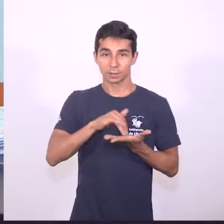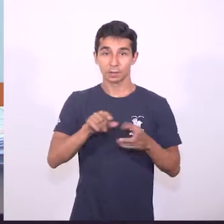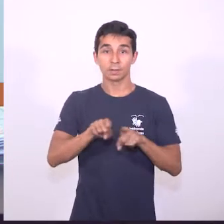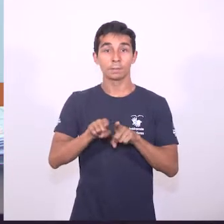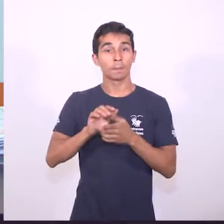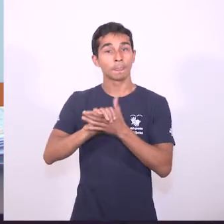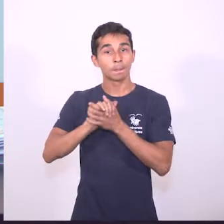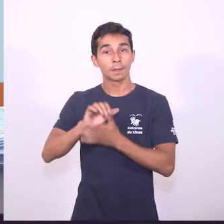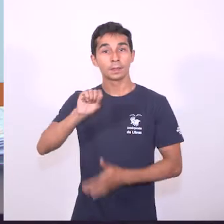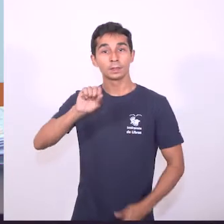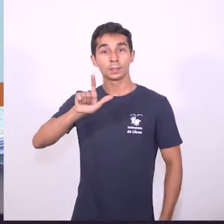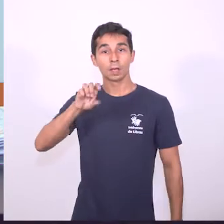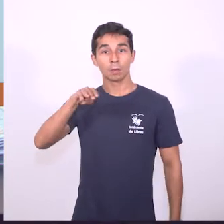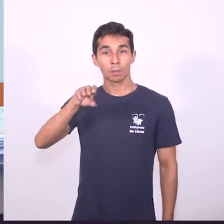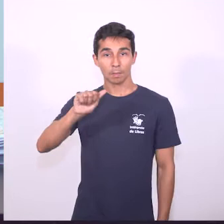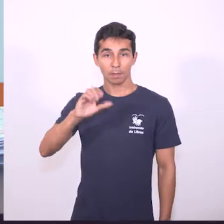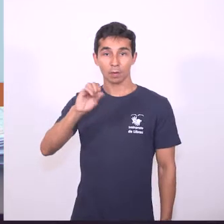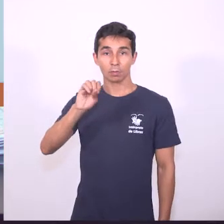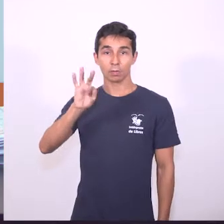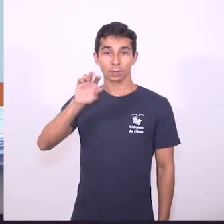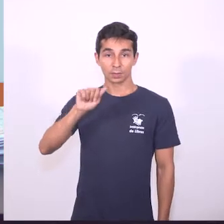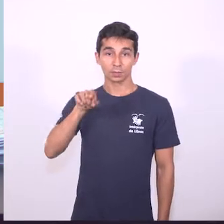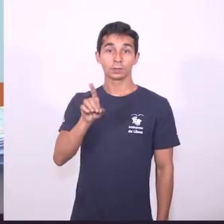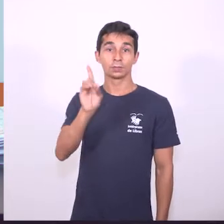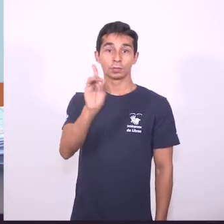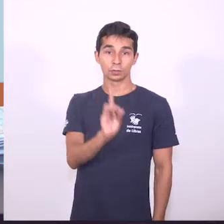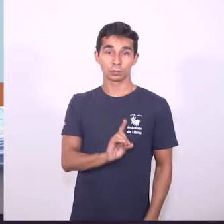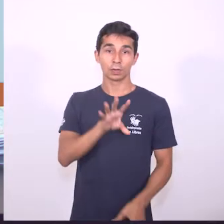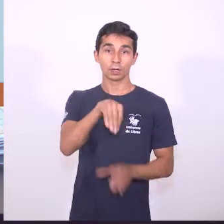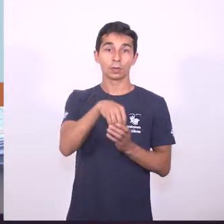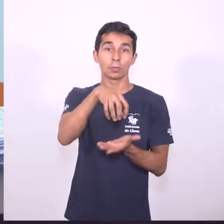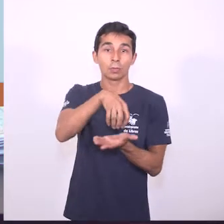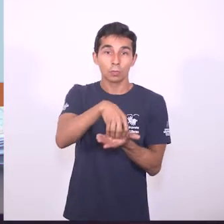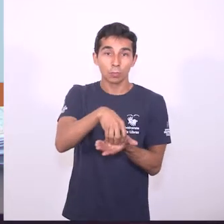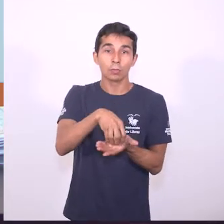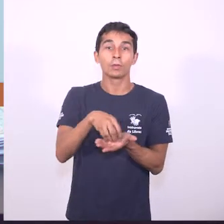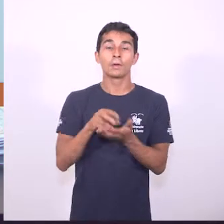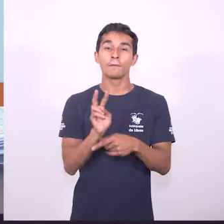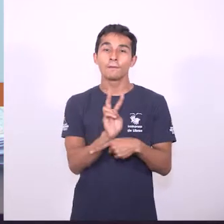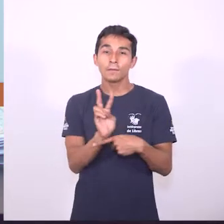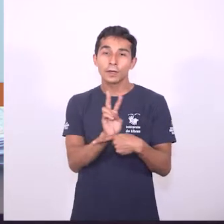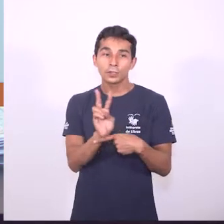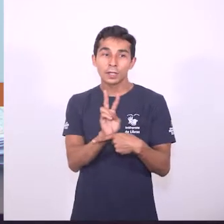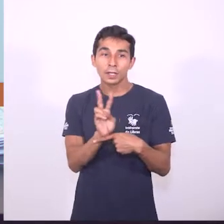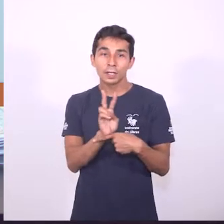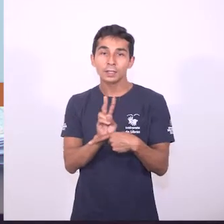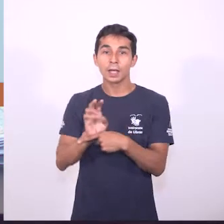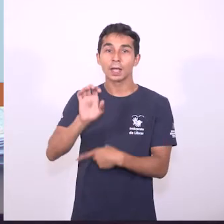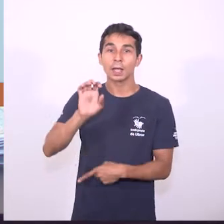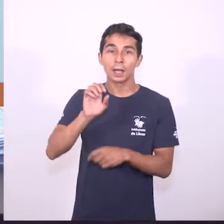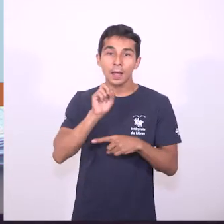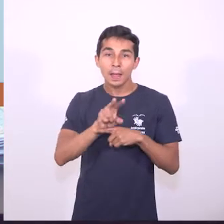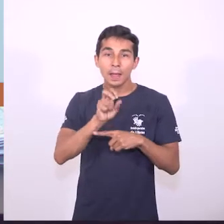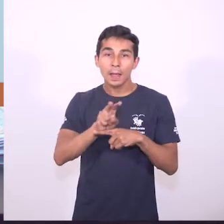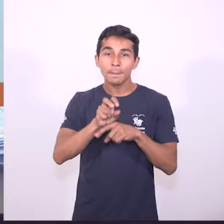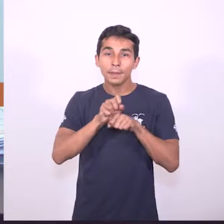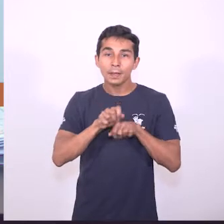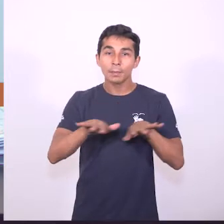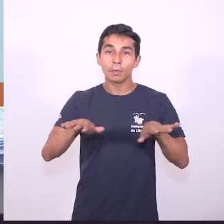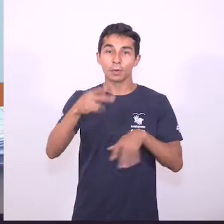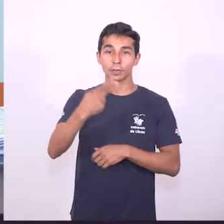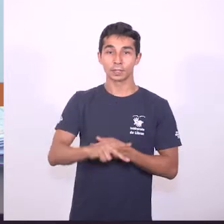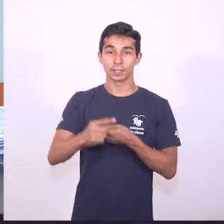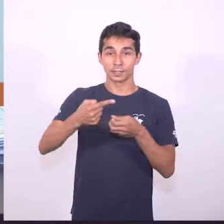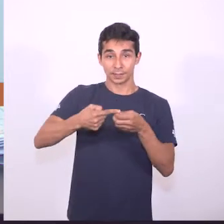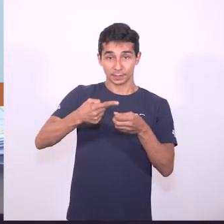Selma Anequini da Costa, que é a nossa diretora da Divisão de Vigilância Epidemiológica do município, que com a sua equipe